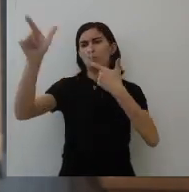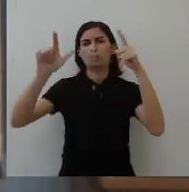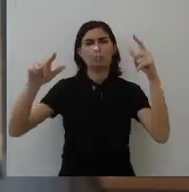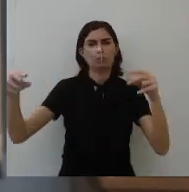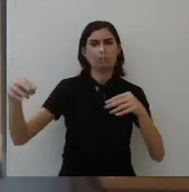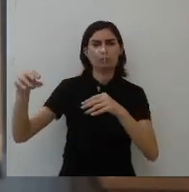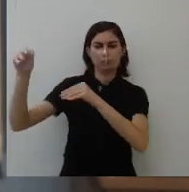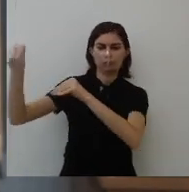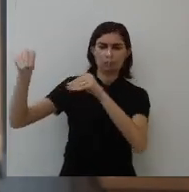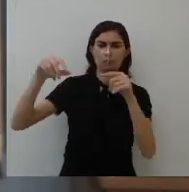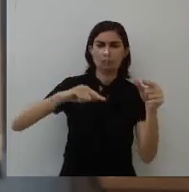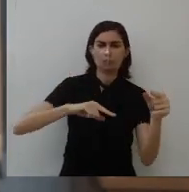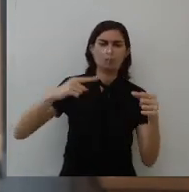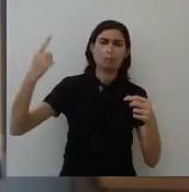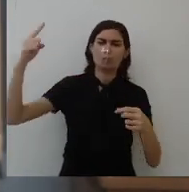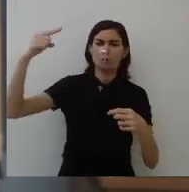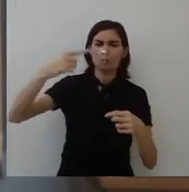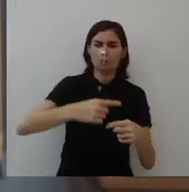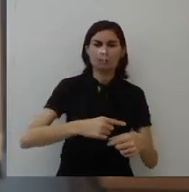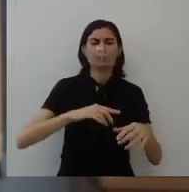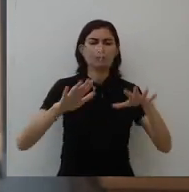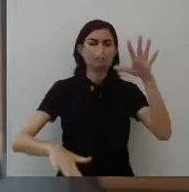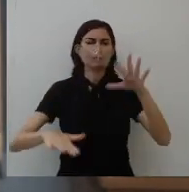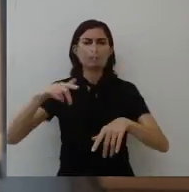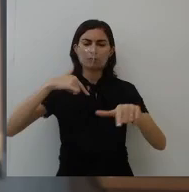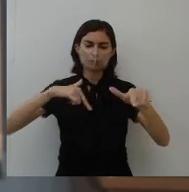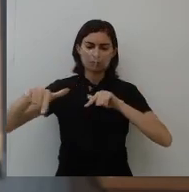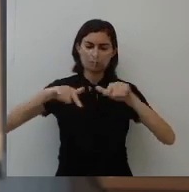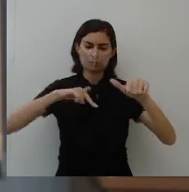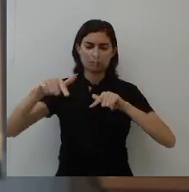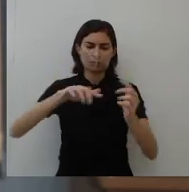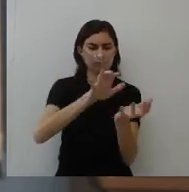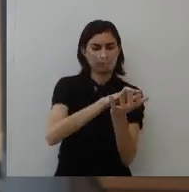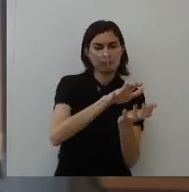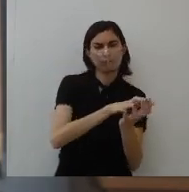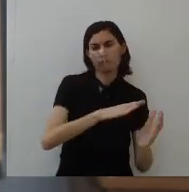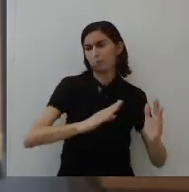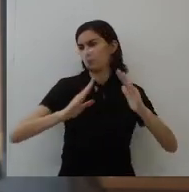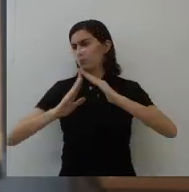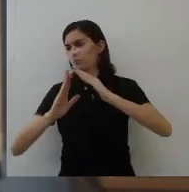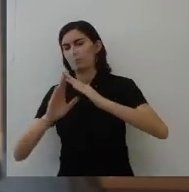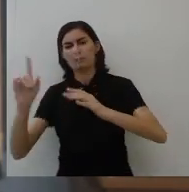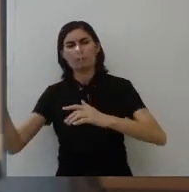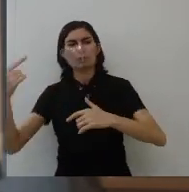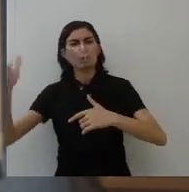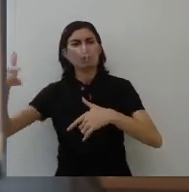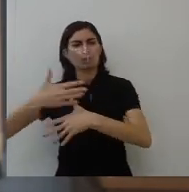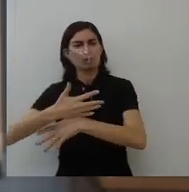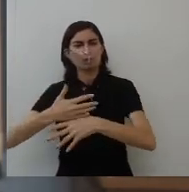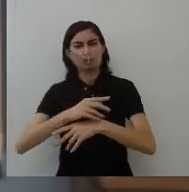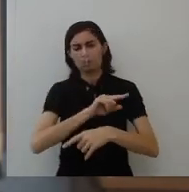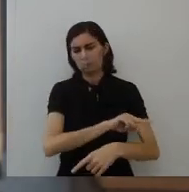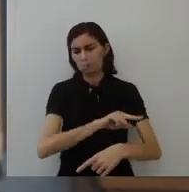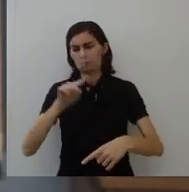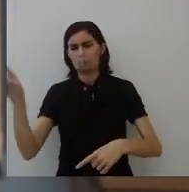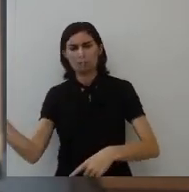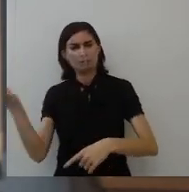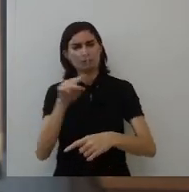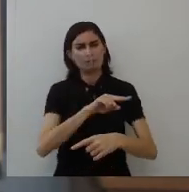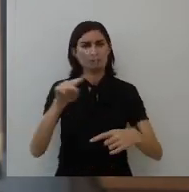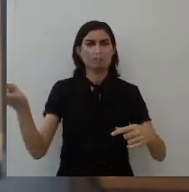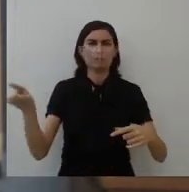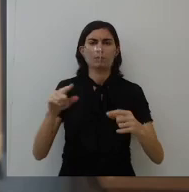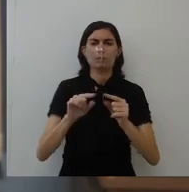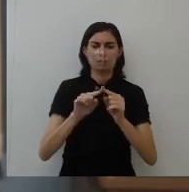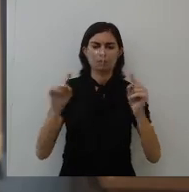esse deslocamento das pessoas, muitas vezes trabalham em Recife, moram em outra cidade, né? Tem até